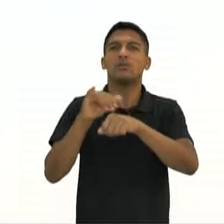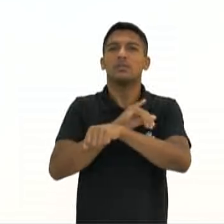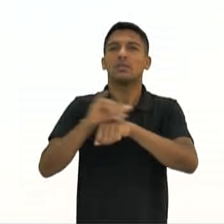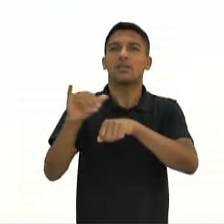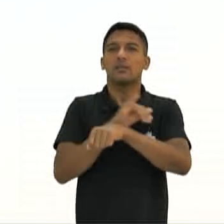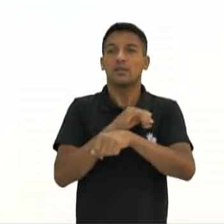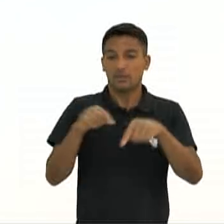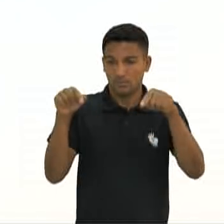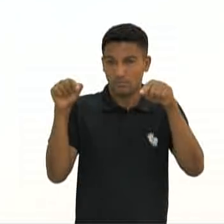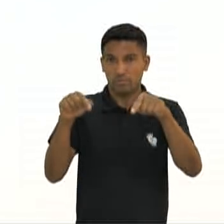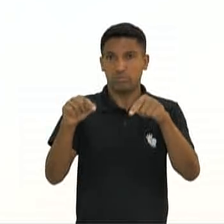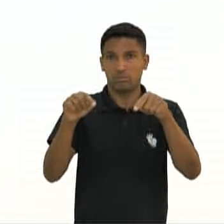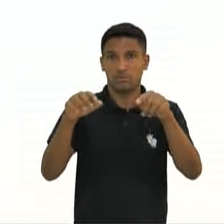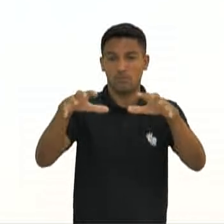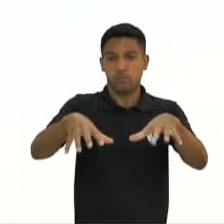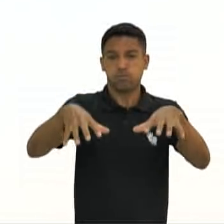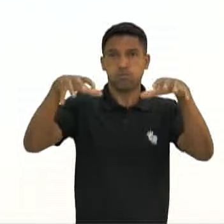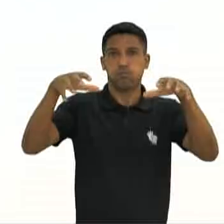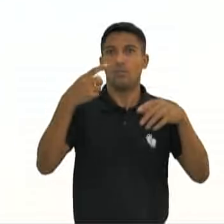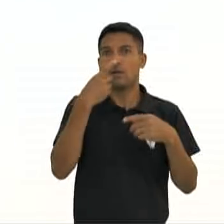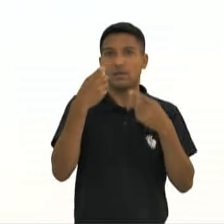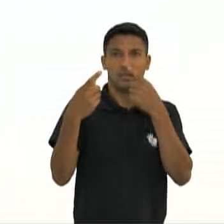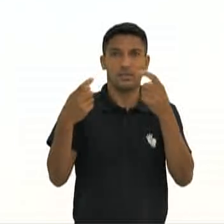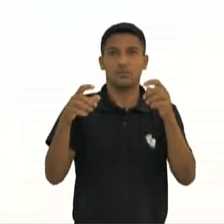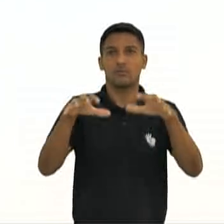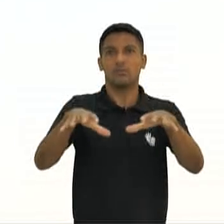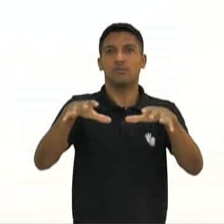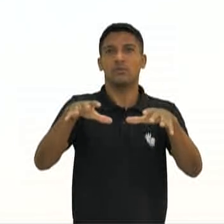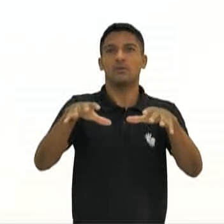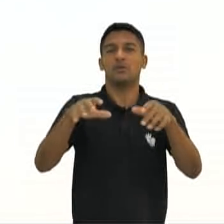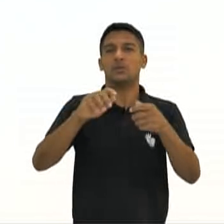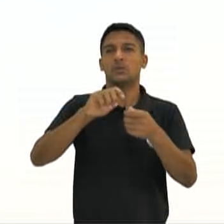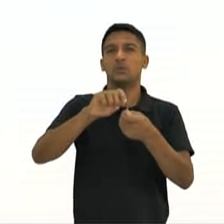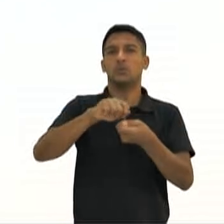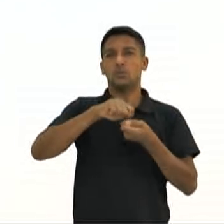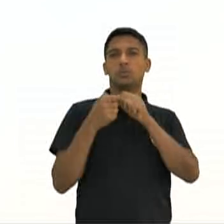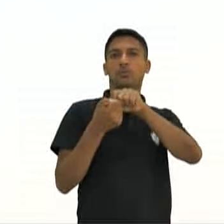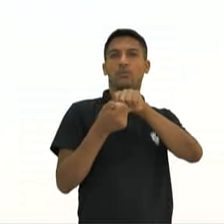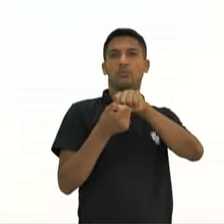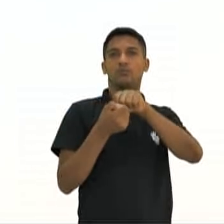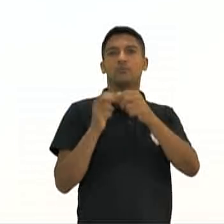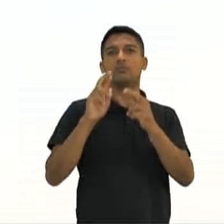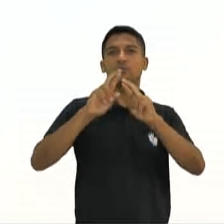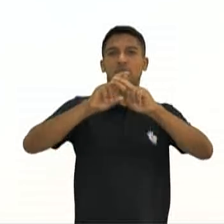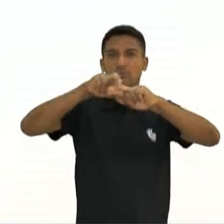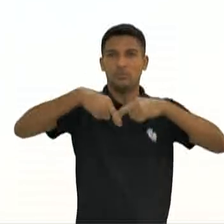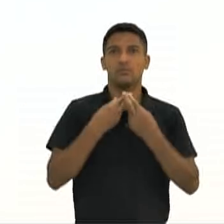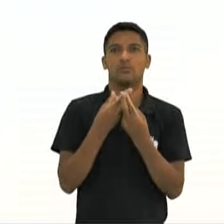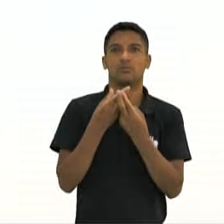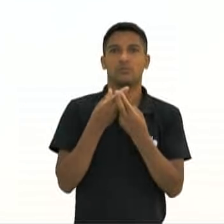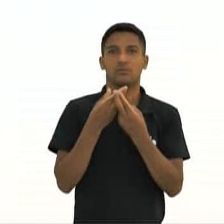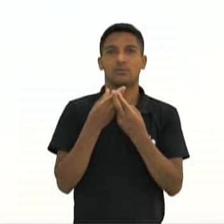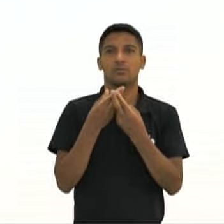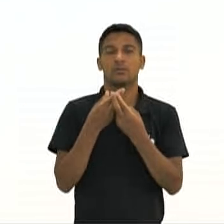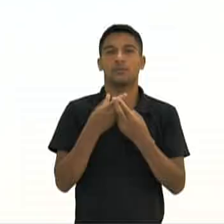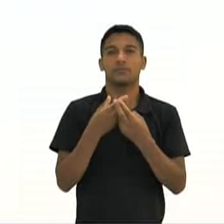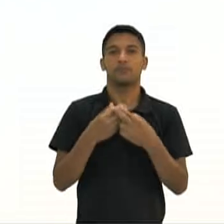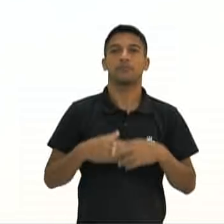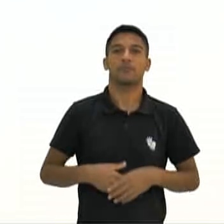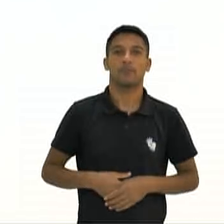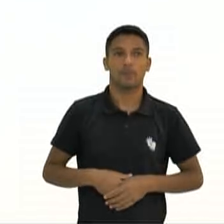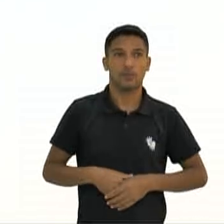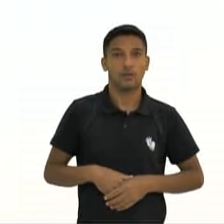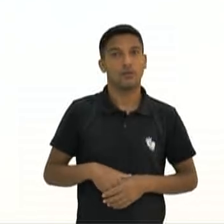disso, logicamente, alguns itens foram elencados. Dentre eles, a questão de lixo que deve ser